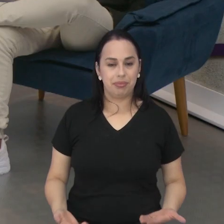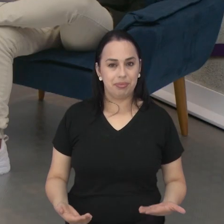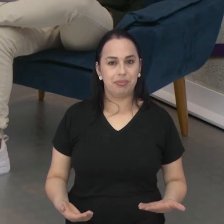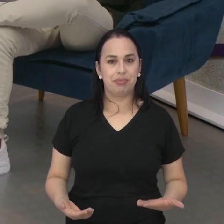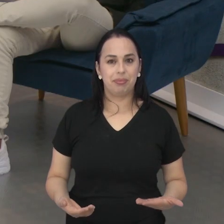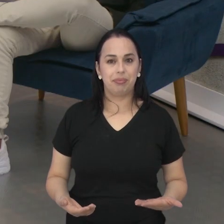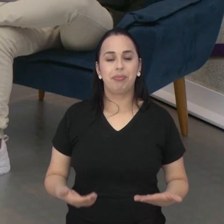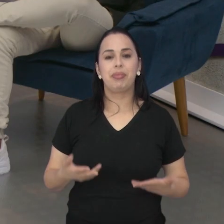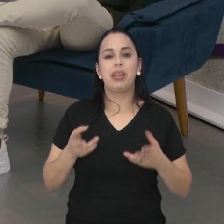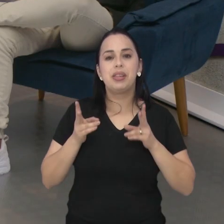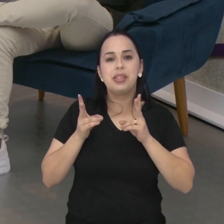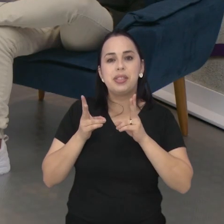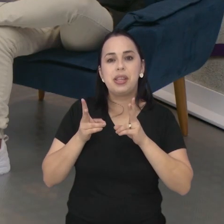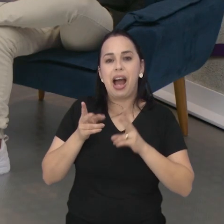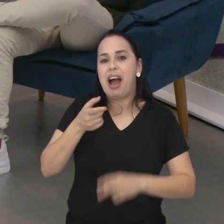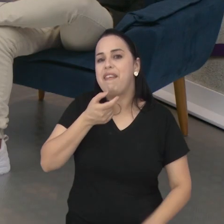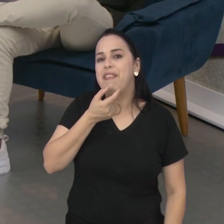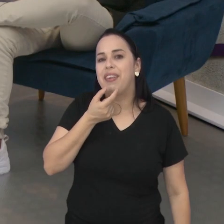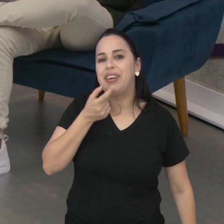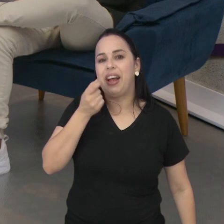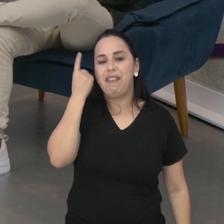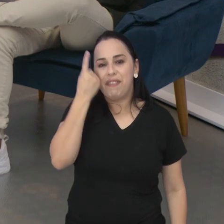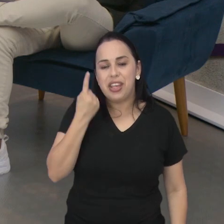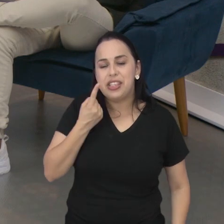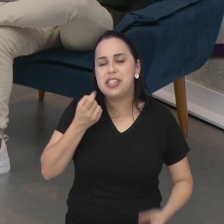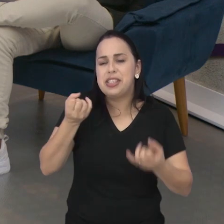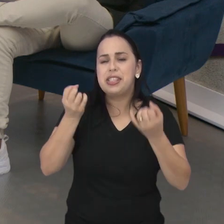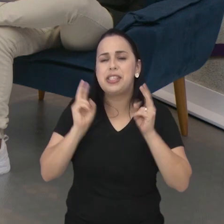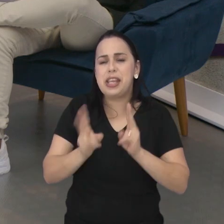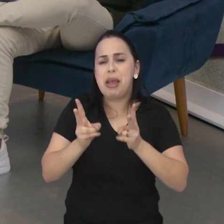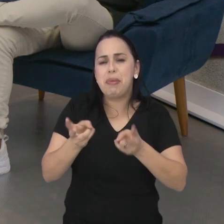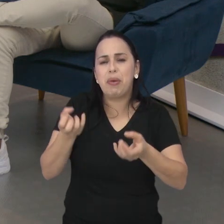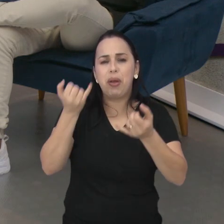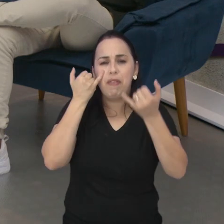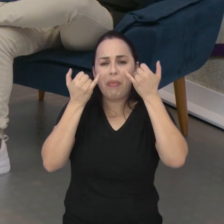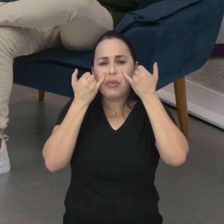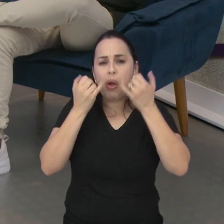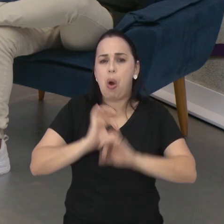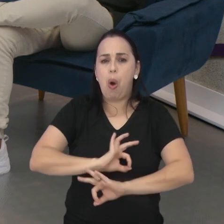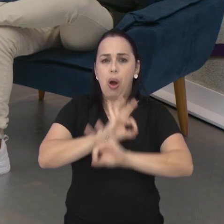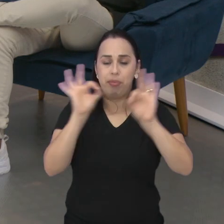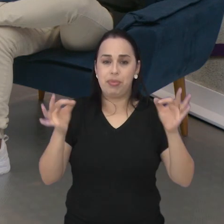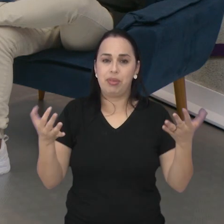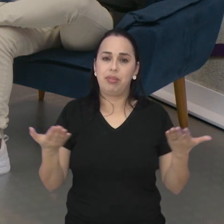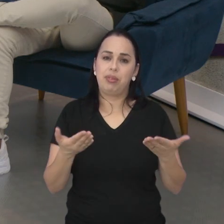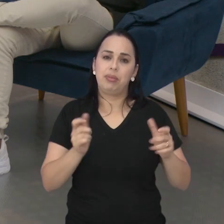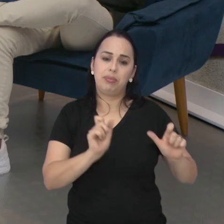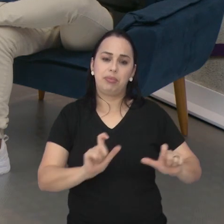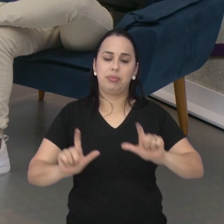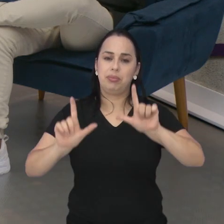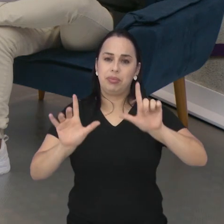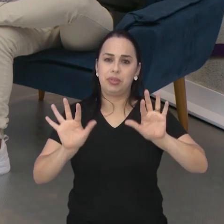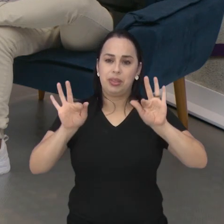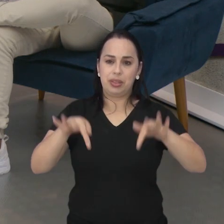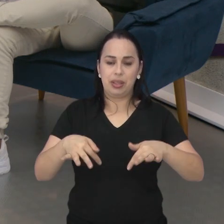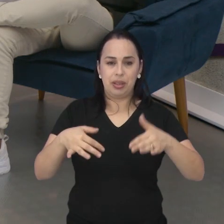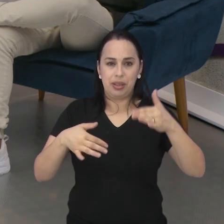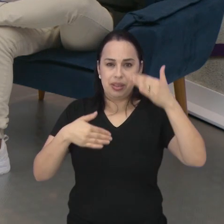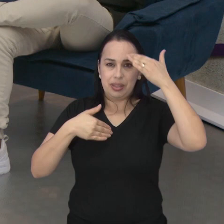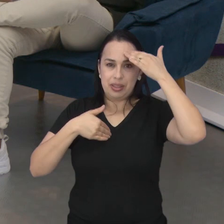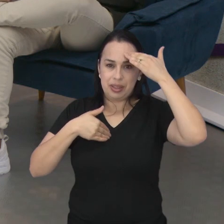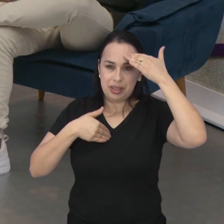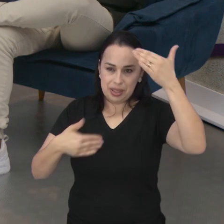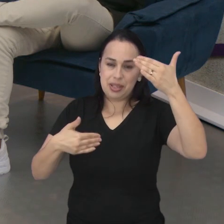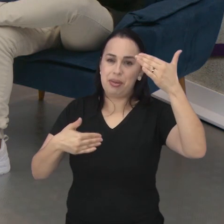É isso mesmo, a Vicky sempre com ótimas informações aqui para a gente. Hoje nós ficamos por aqui, a gente agradece muito a sua